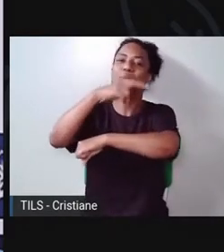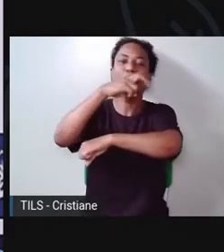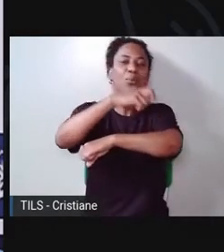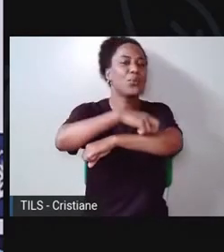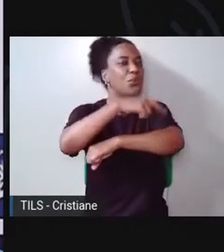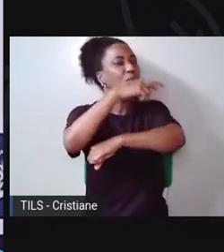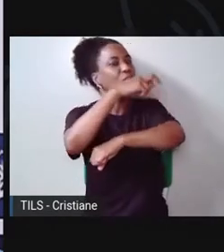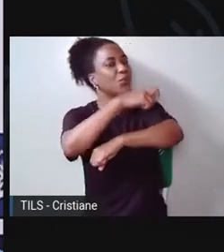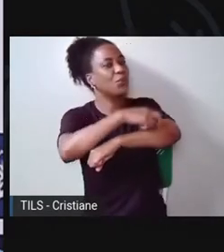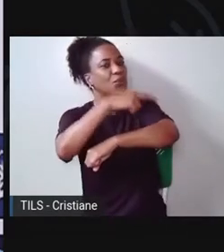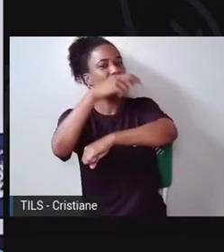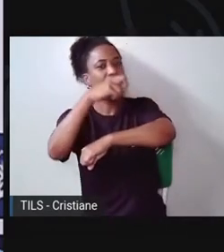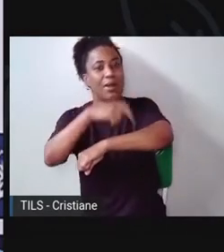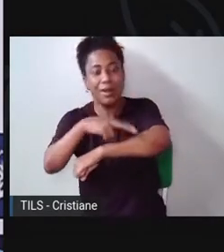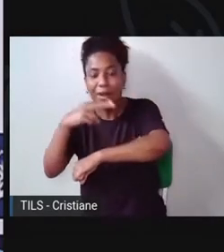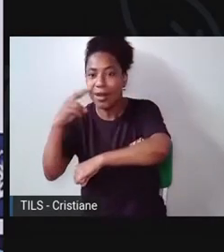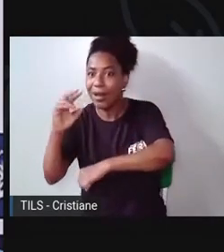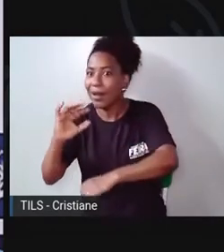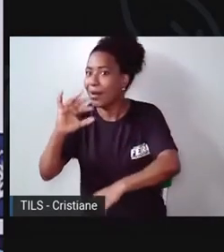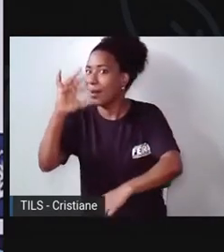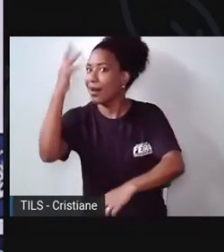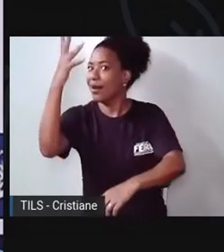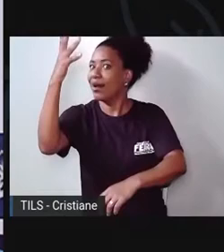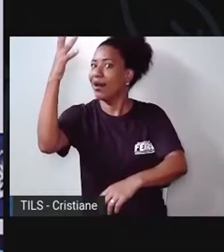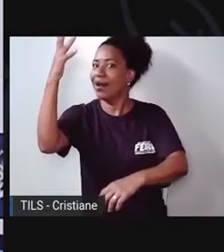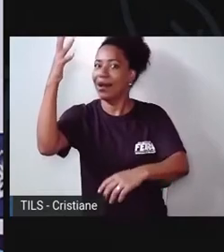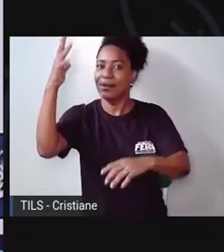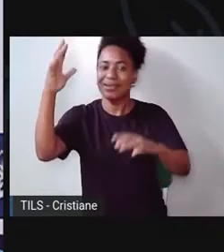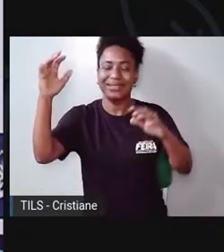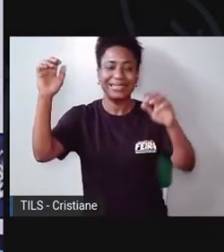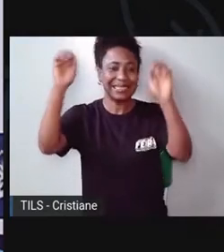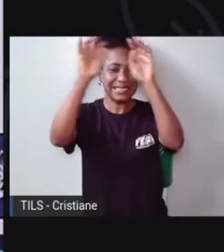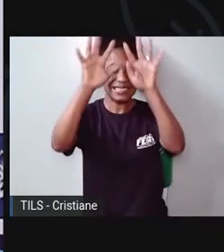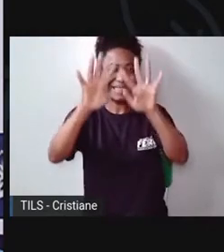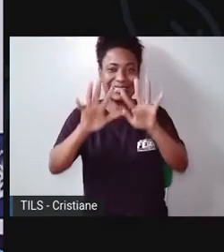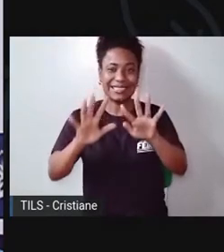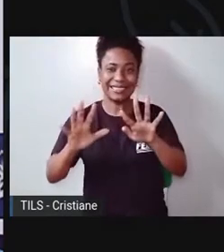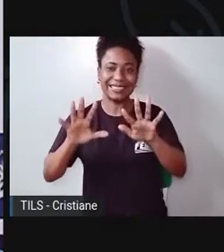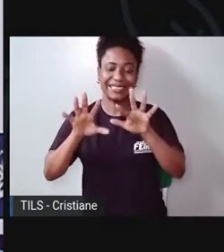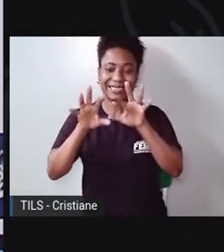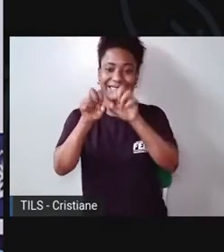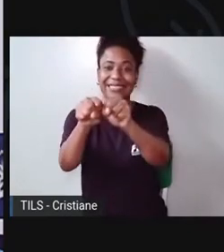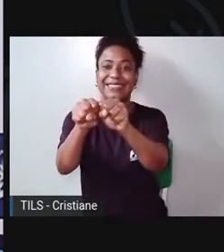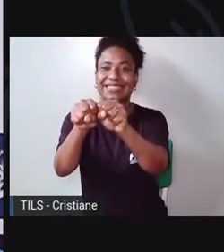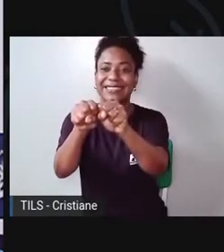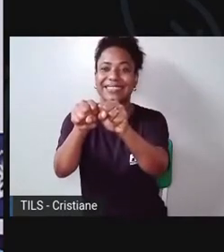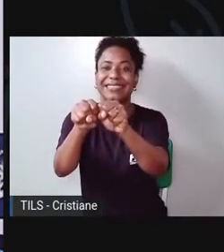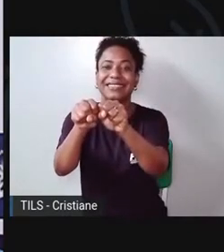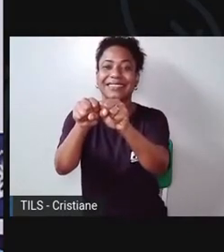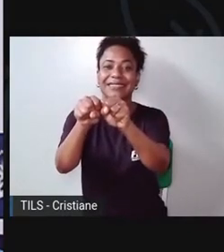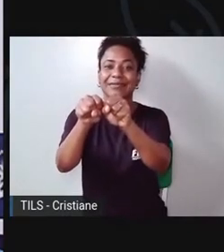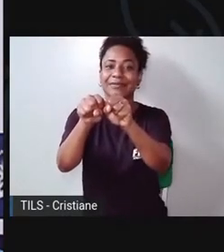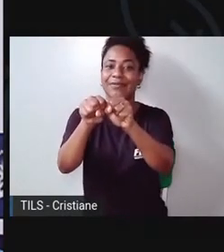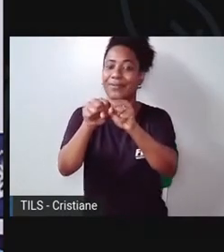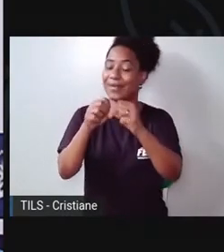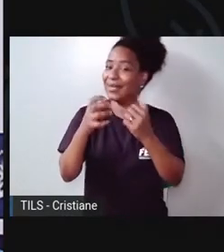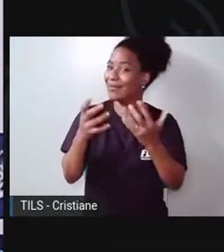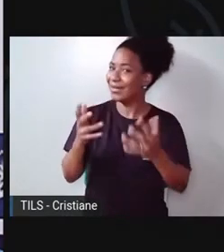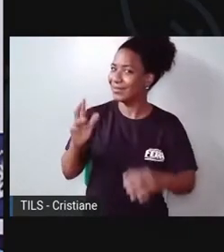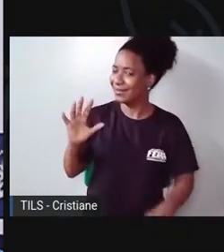e ficou preso na Teia da aranha é só que essa Aranha era uma aranha